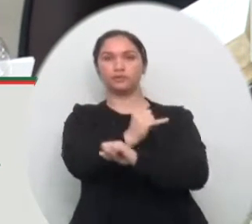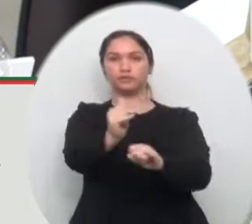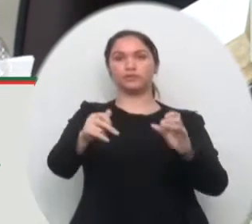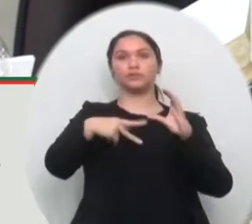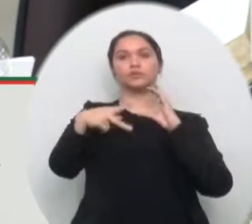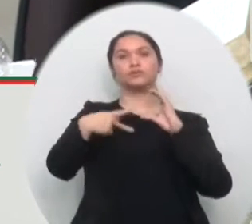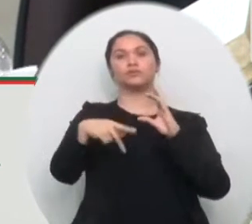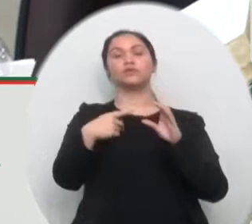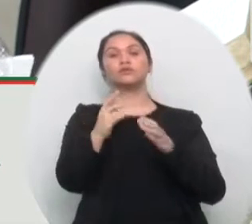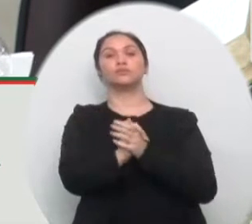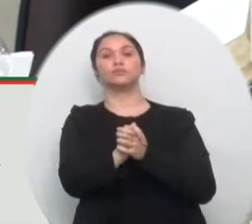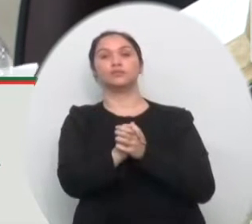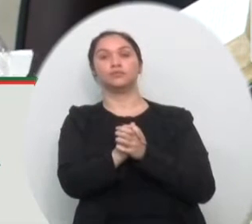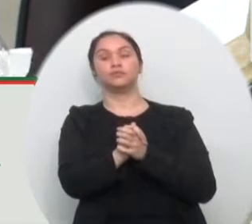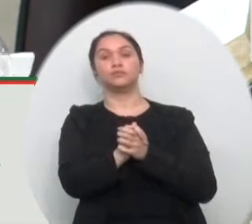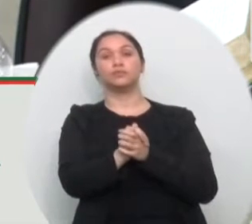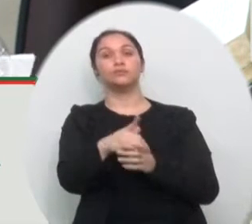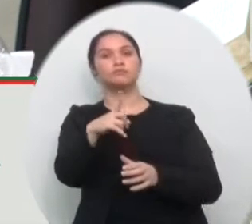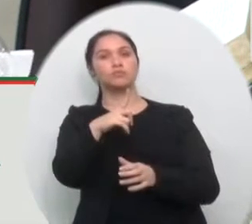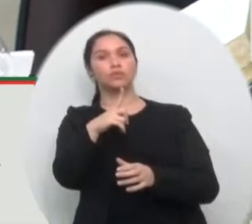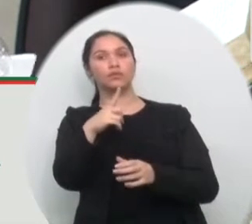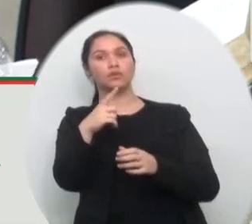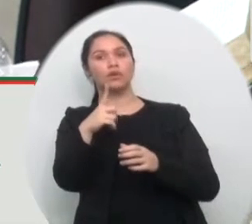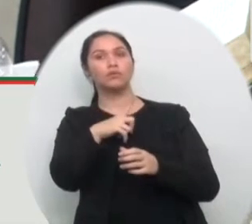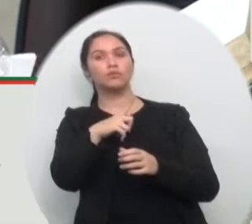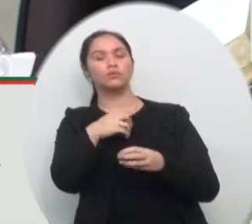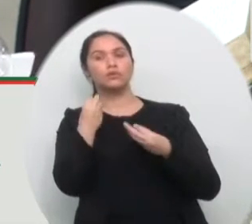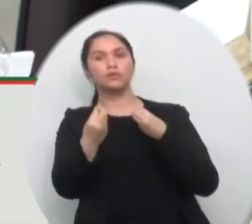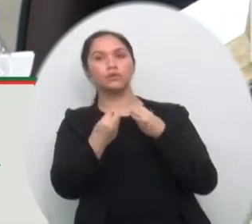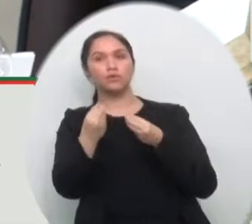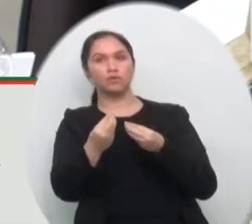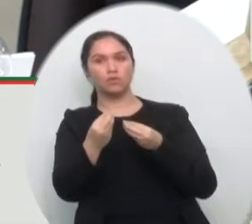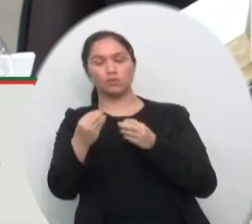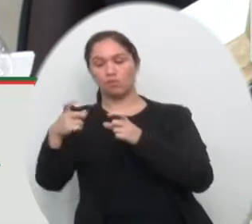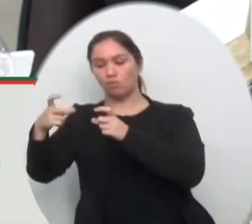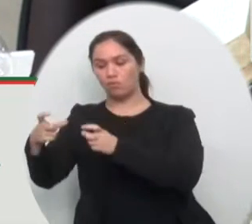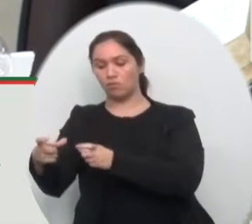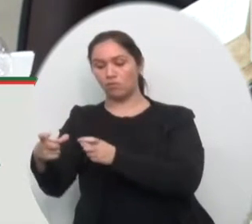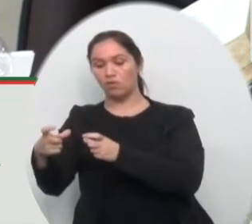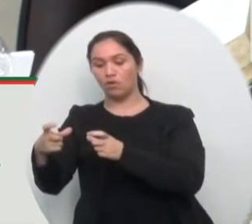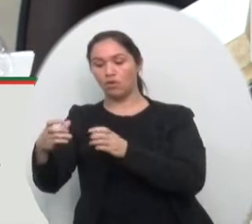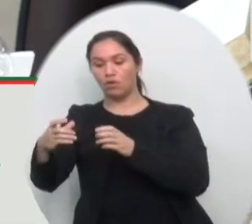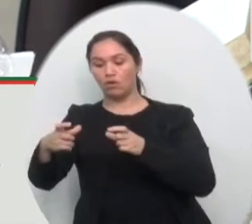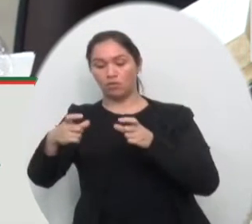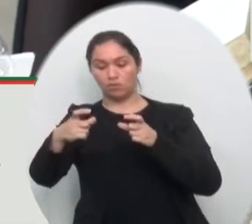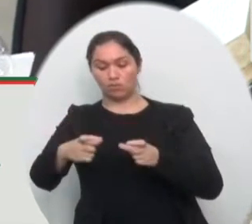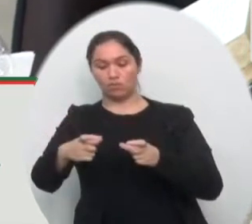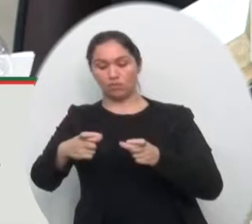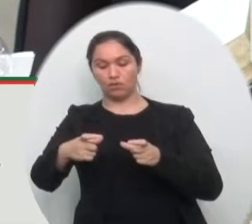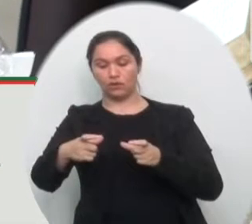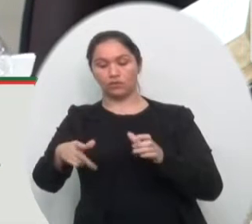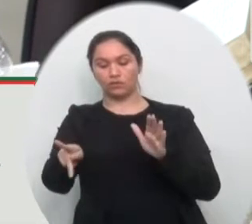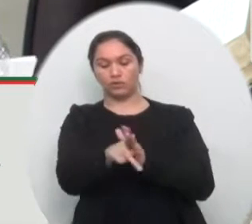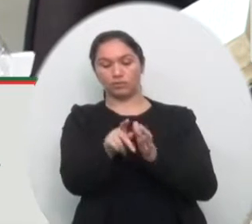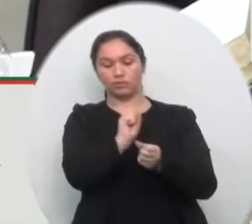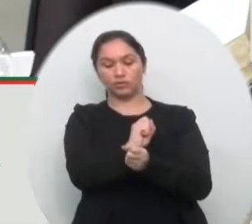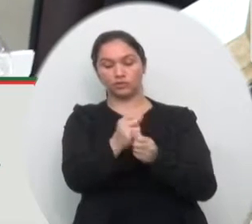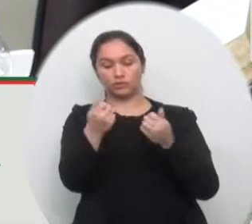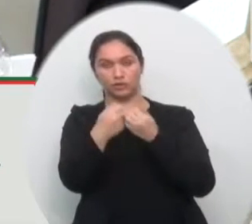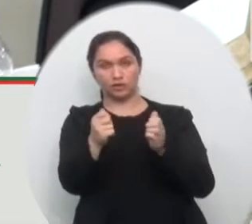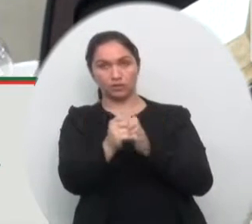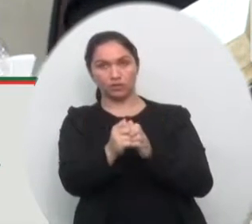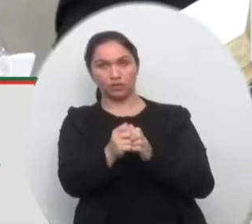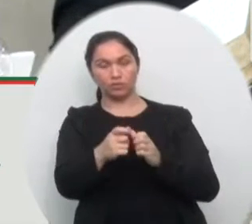Casa Legislativa o seguinte: existe a possibilidade de colocações de pedra de base em frente aos abrigos de ônibus da rodovia Luiz